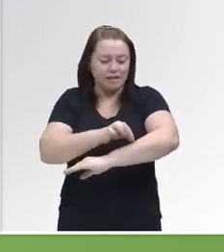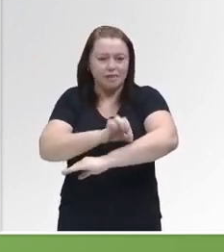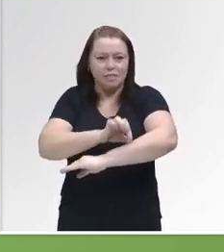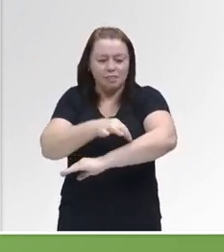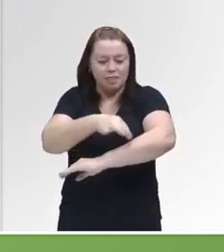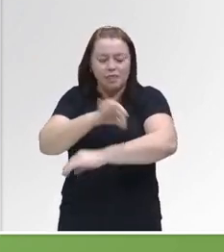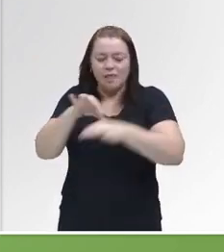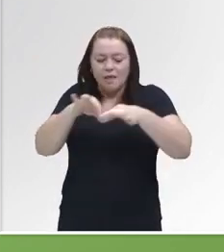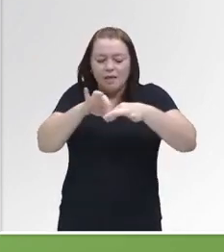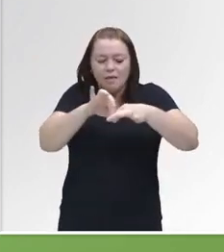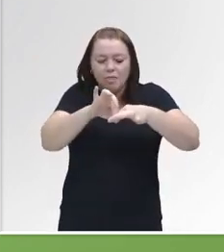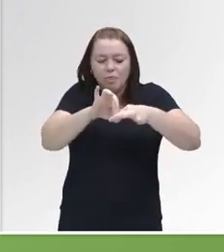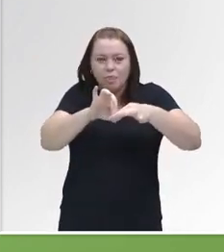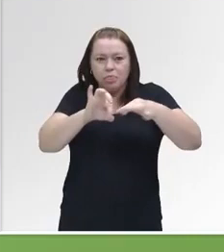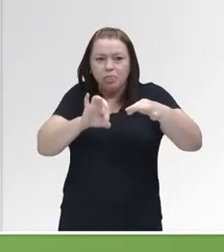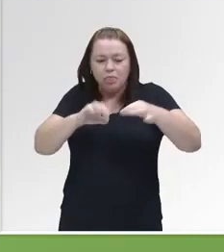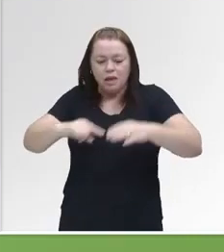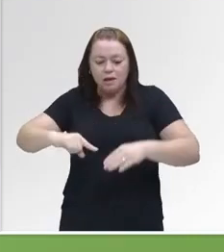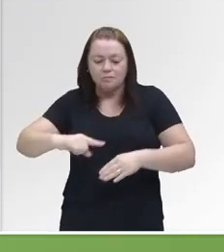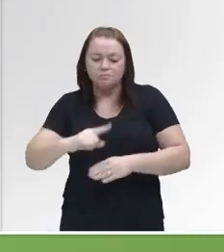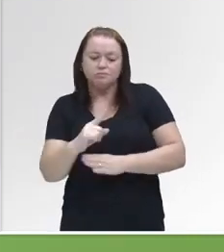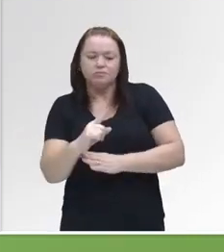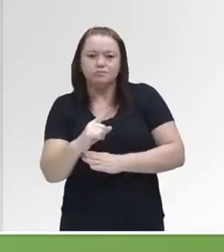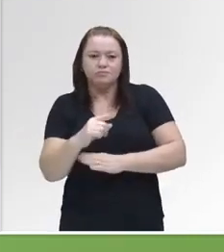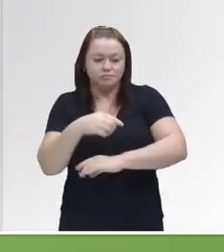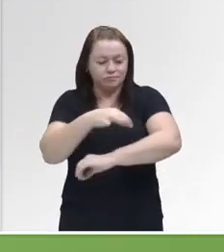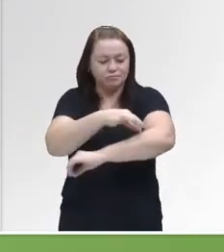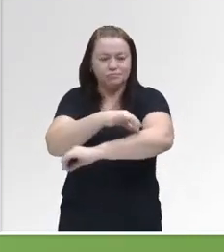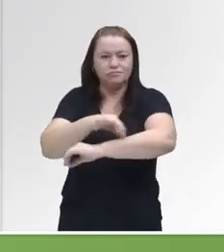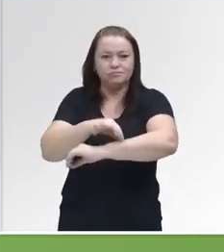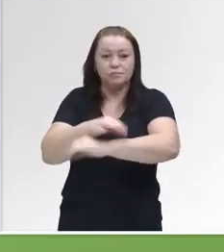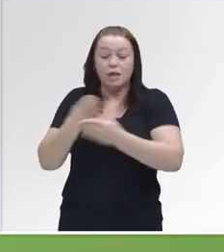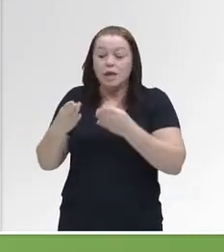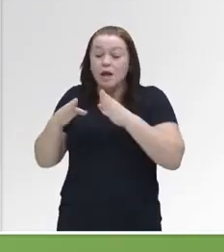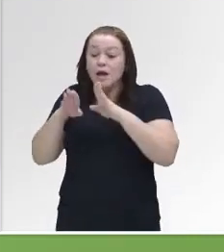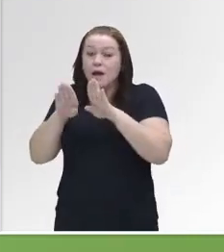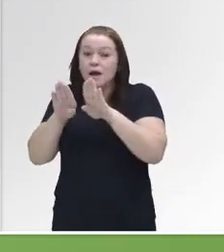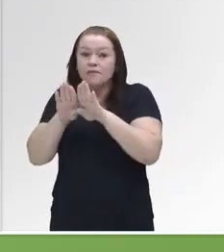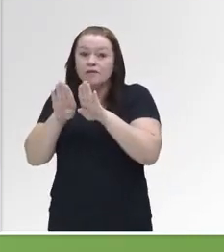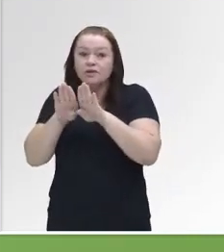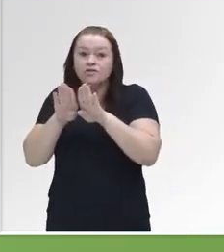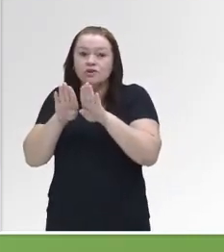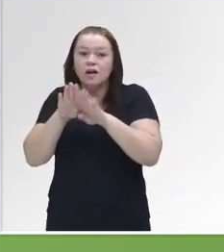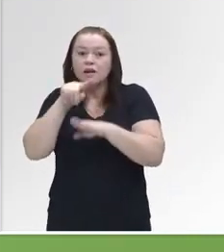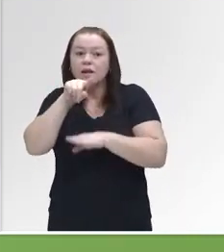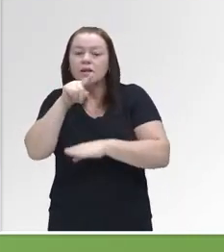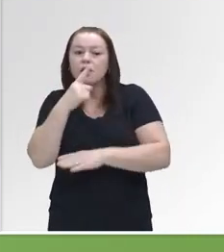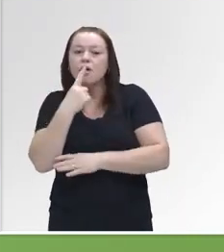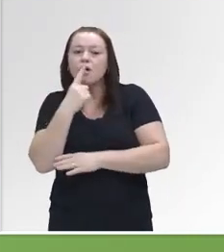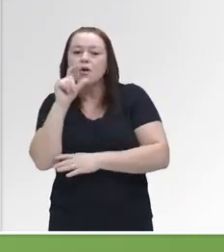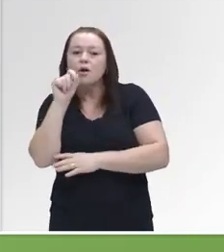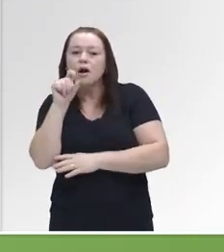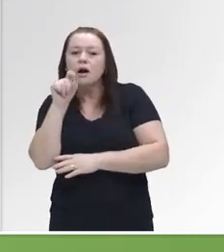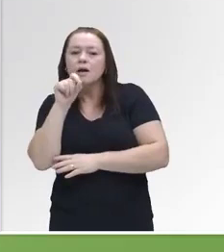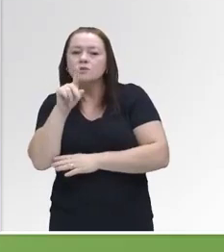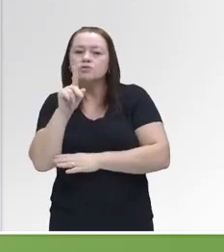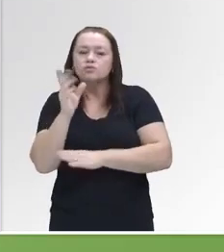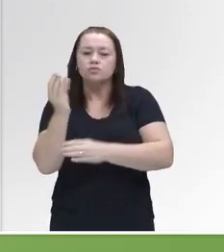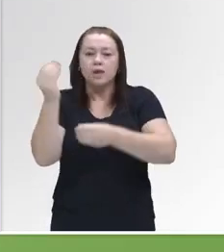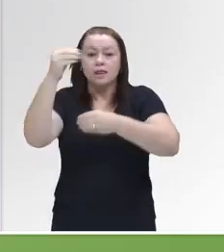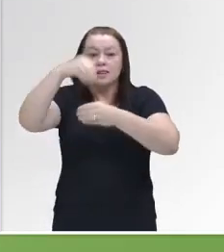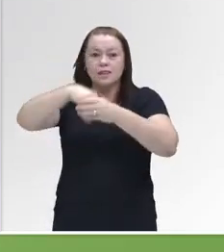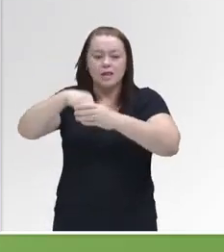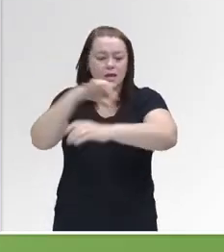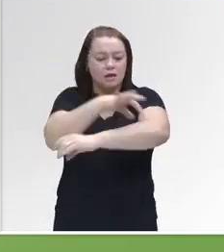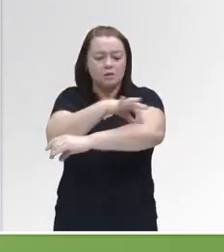do revestimento da pele. E quando a fratura ela é fechada, ela fica dentro da pele sem